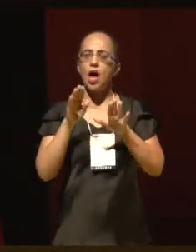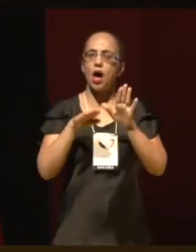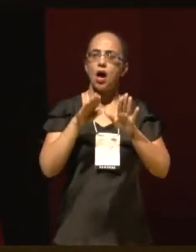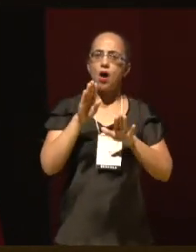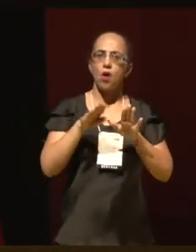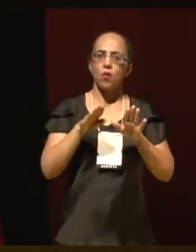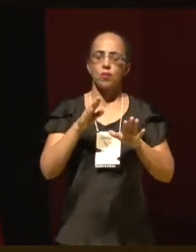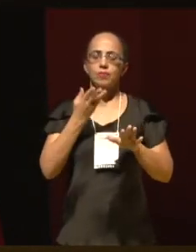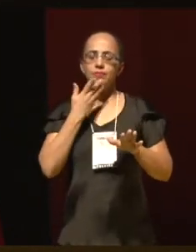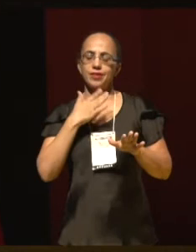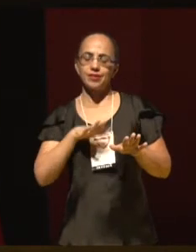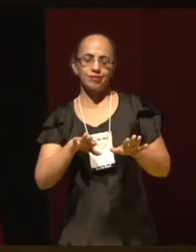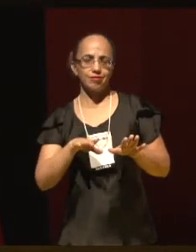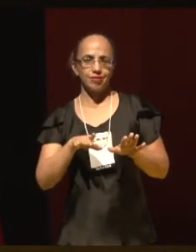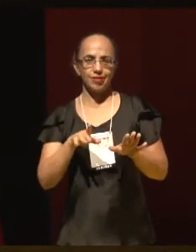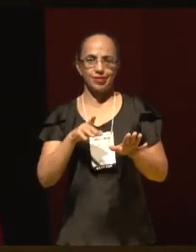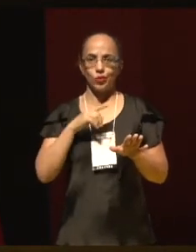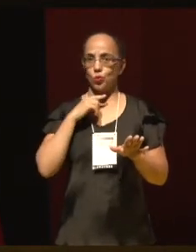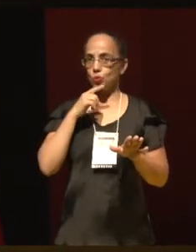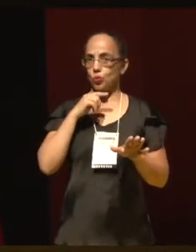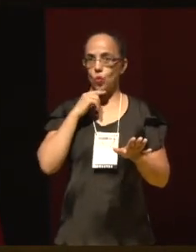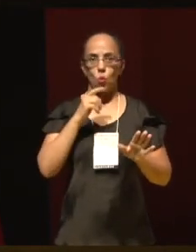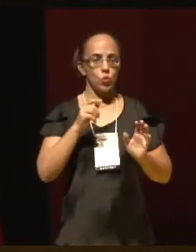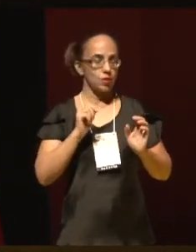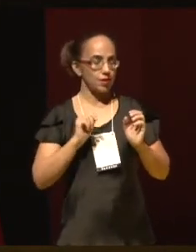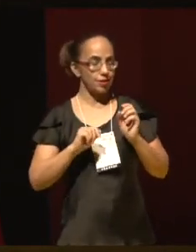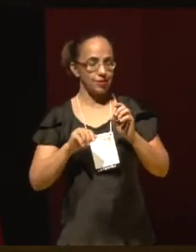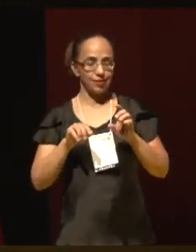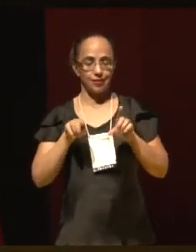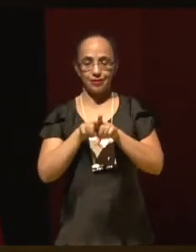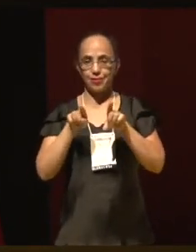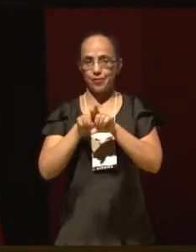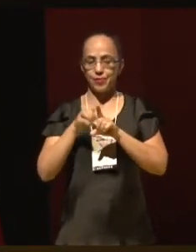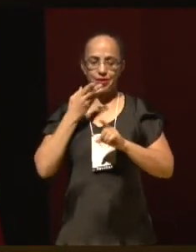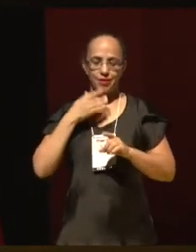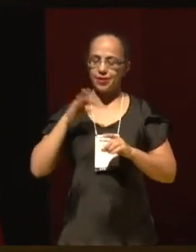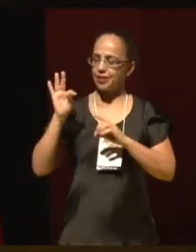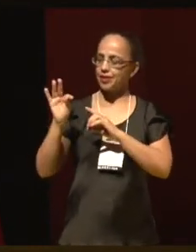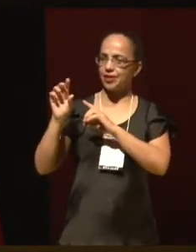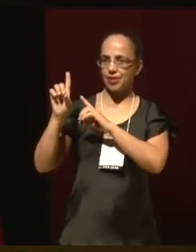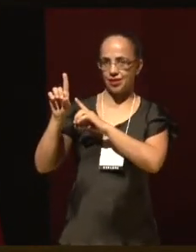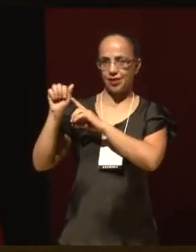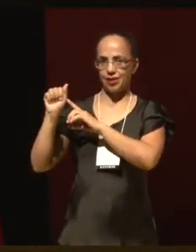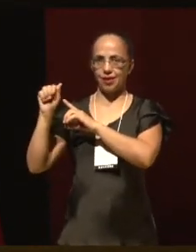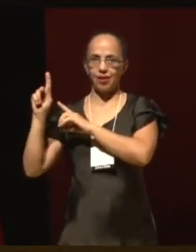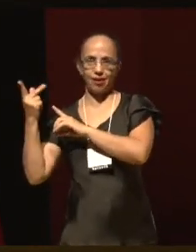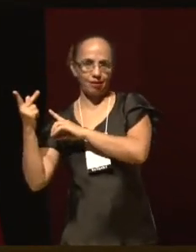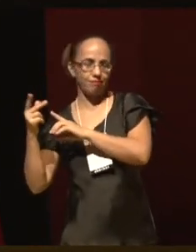ficar tranquilos de jeito nenhum para poder receber um passe.